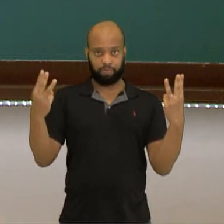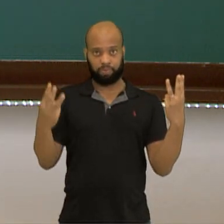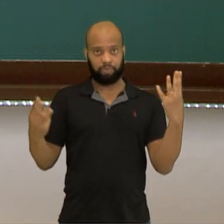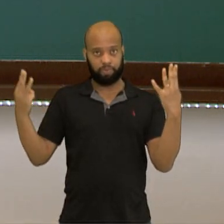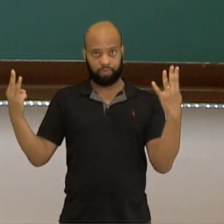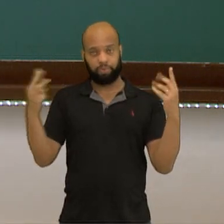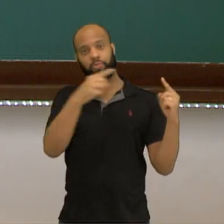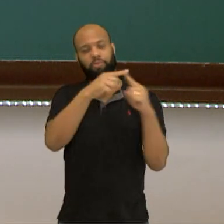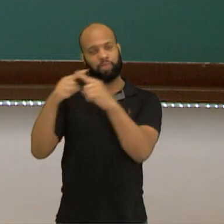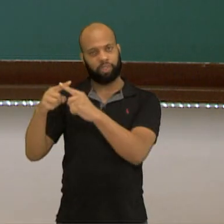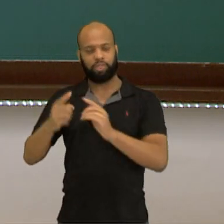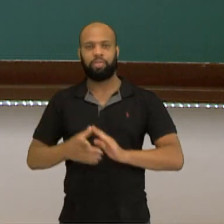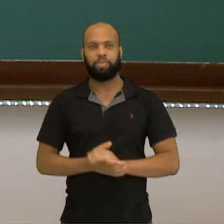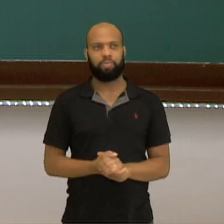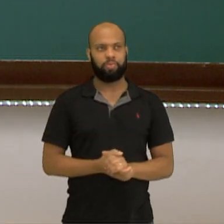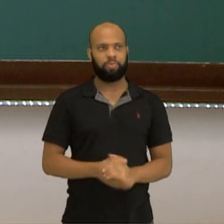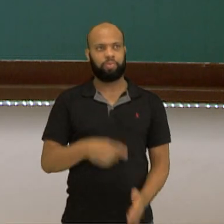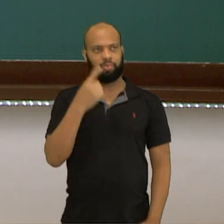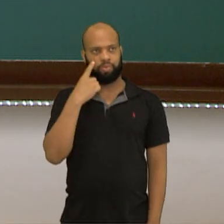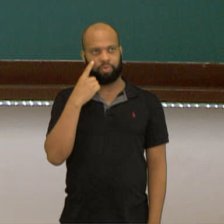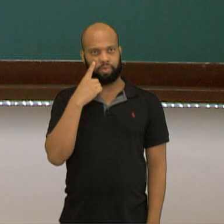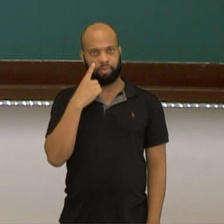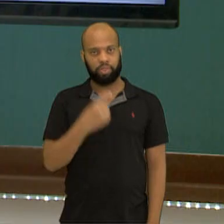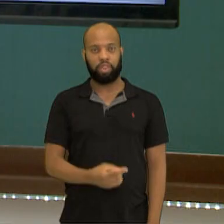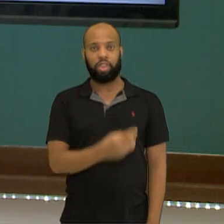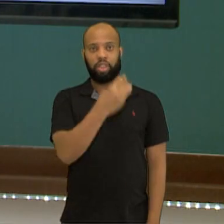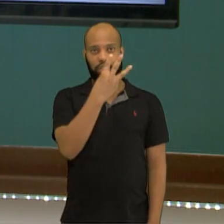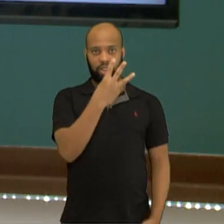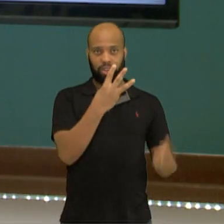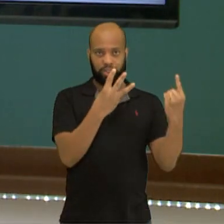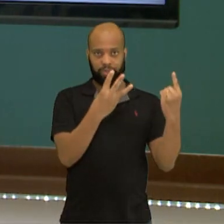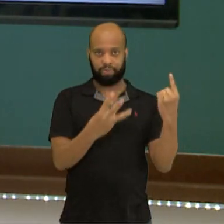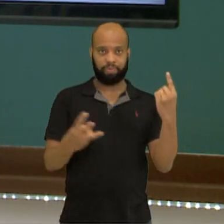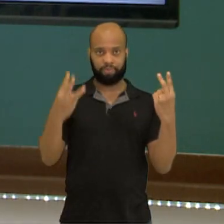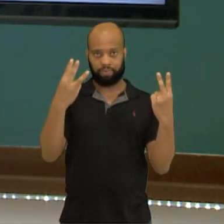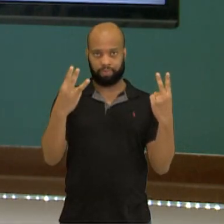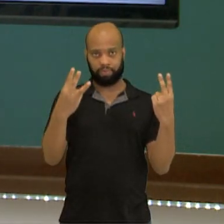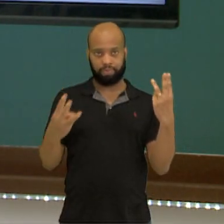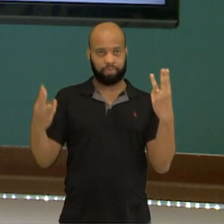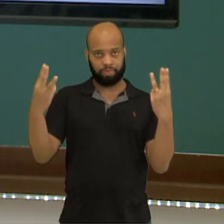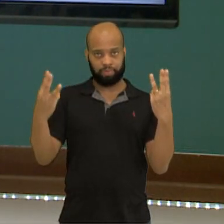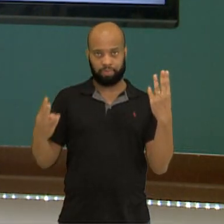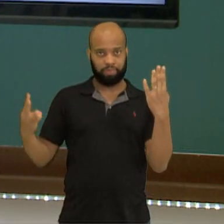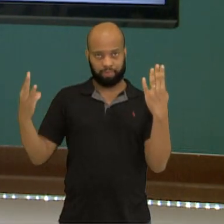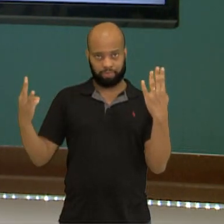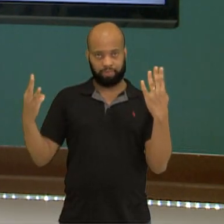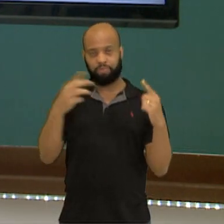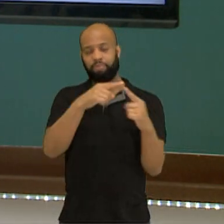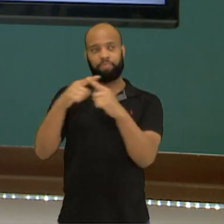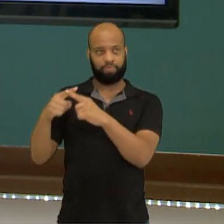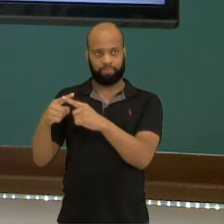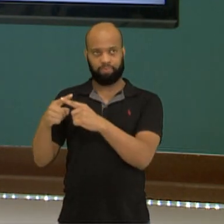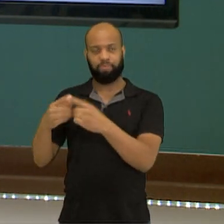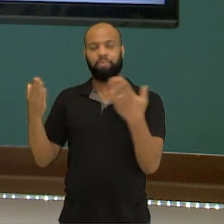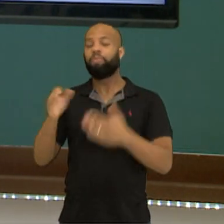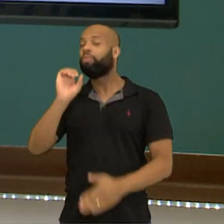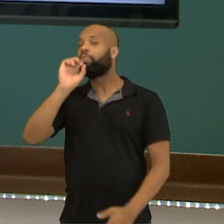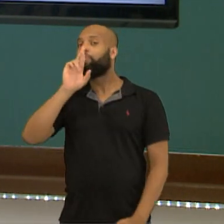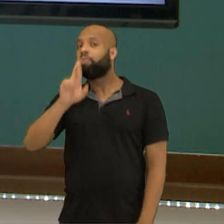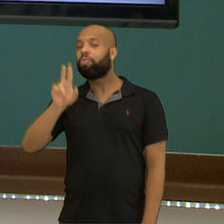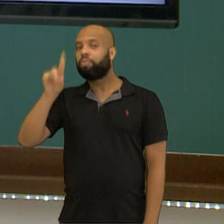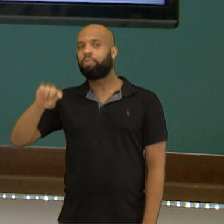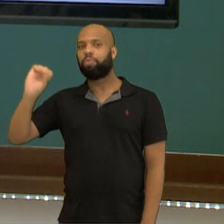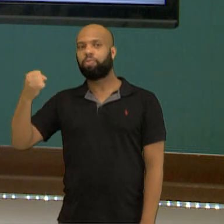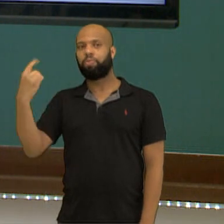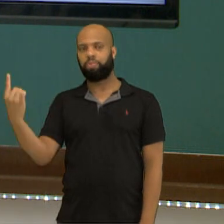vezes 3. Vamos ver? Olha lá. 3 vezes 3 vezes 3 vezes 3. Ou seja, repetiu 4 vezes o mesmo